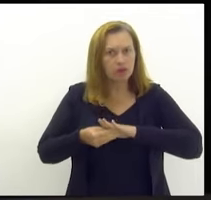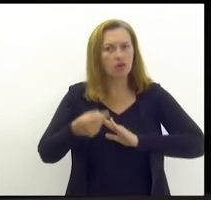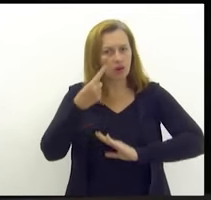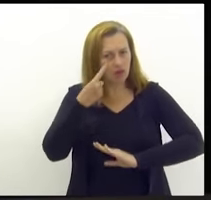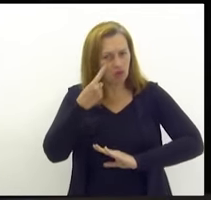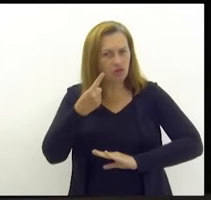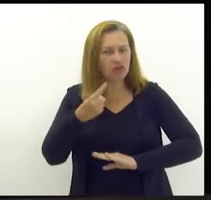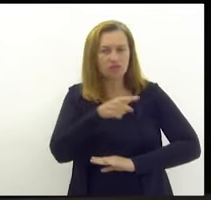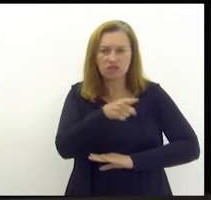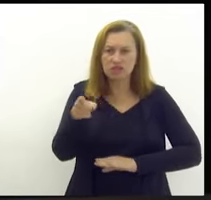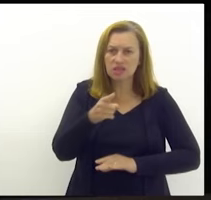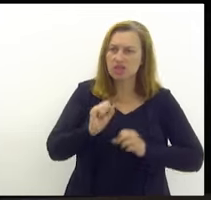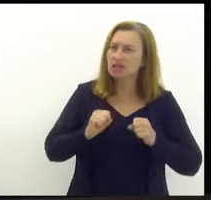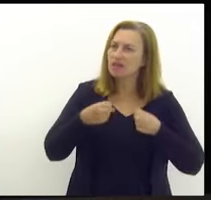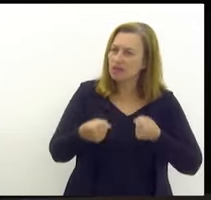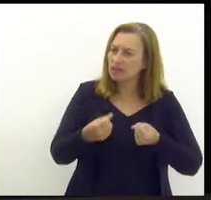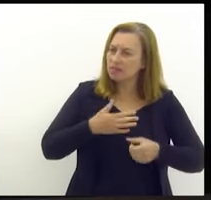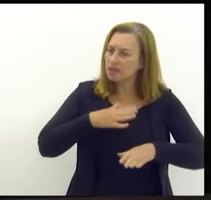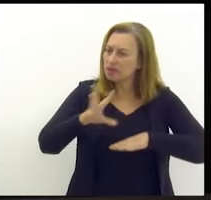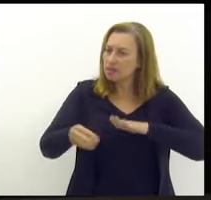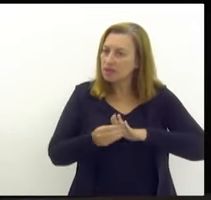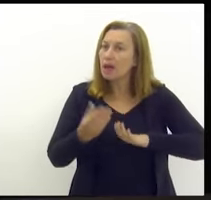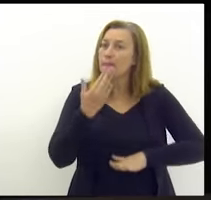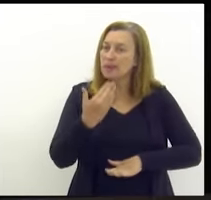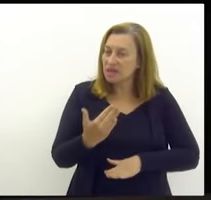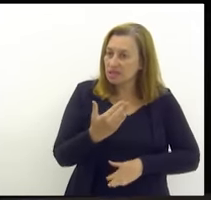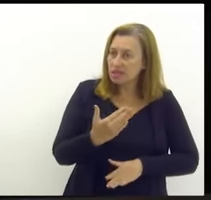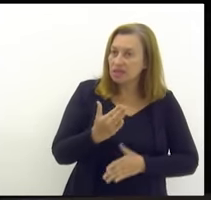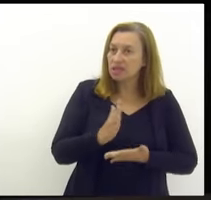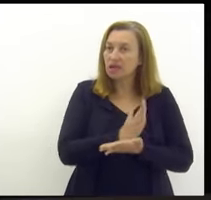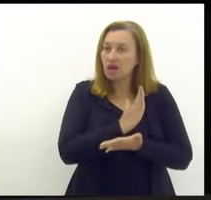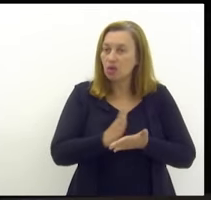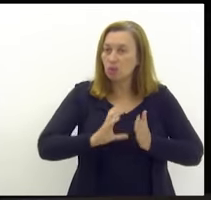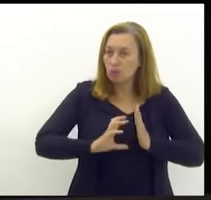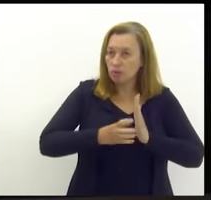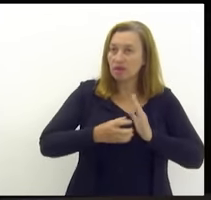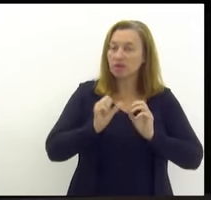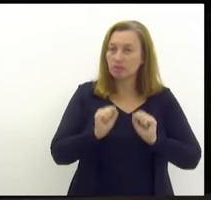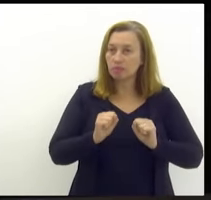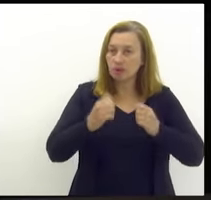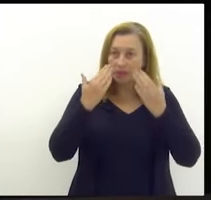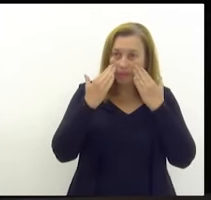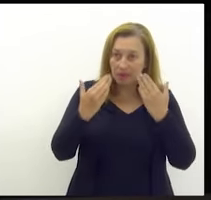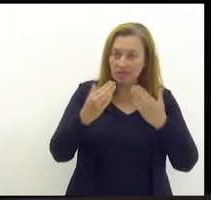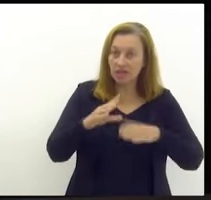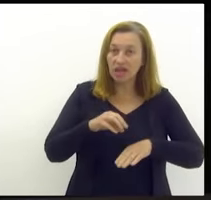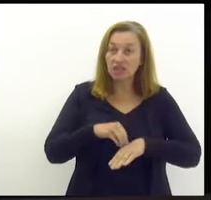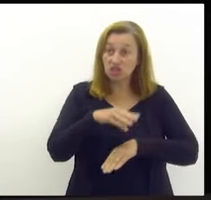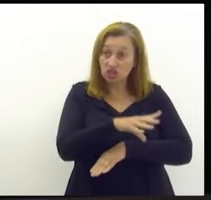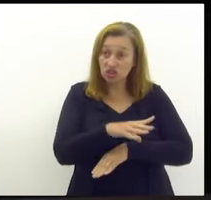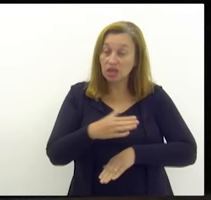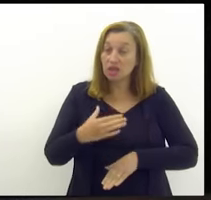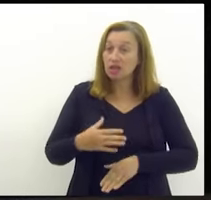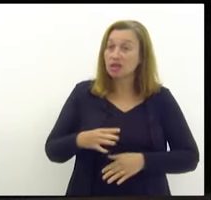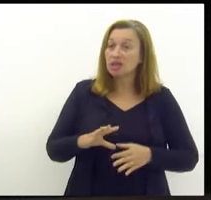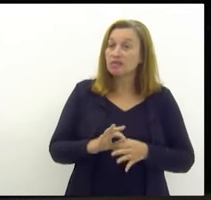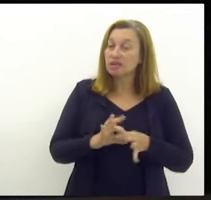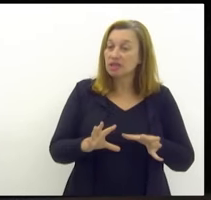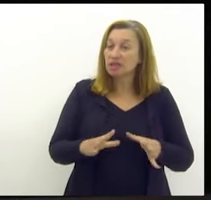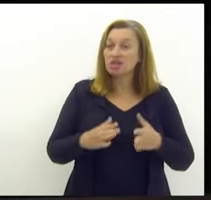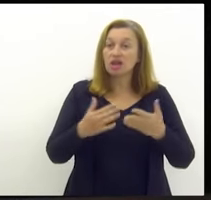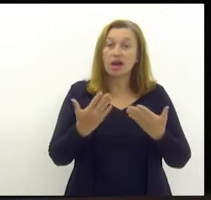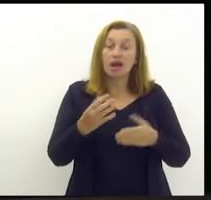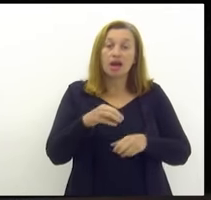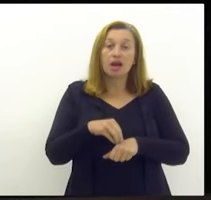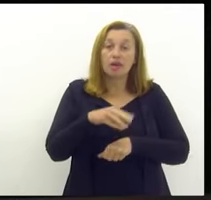que vossas excelências eu já quero pedir algum partido que pode apresentar destaque que me permita apresentar um